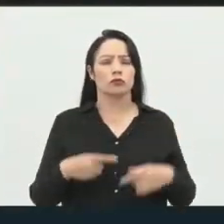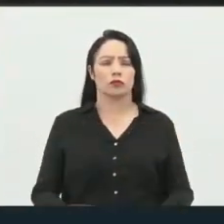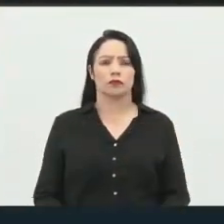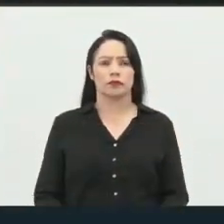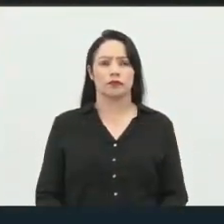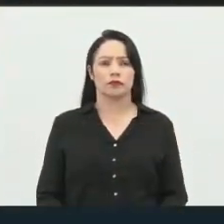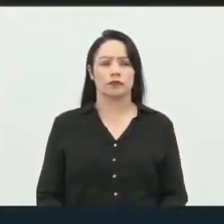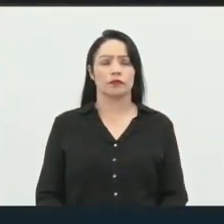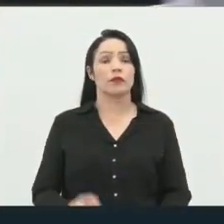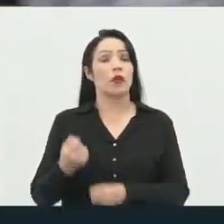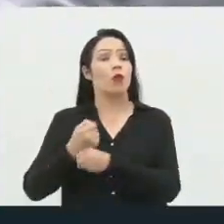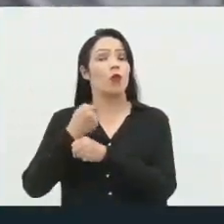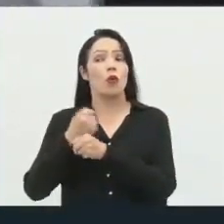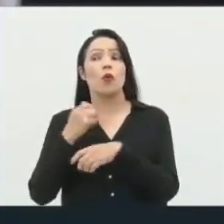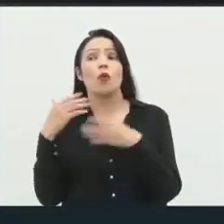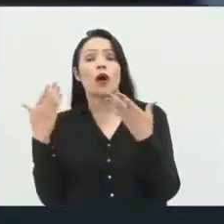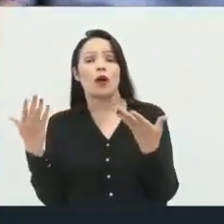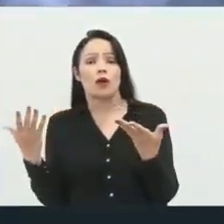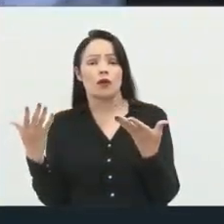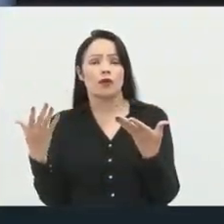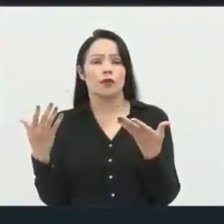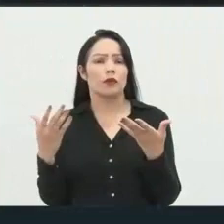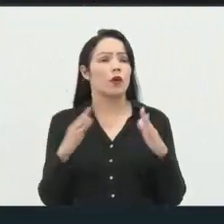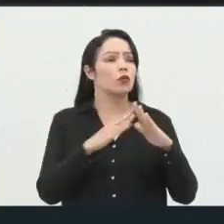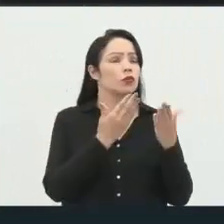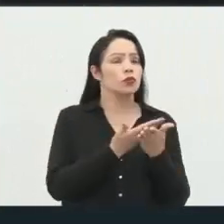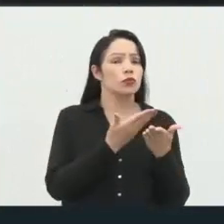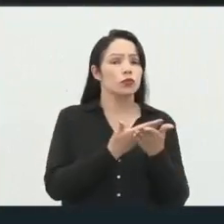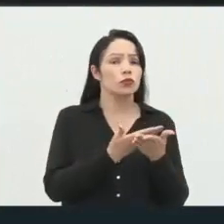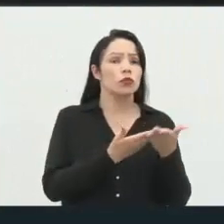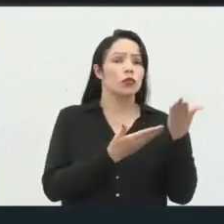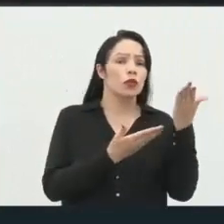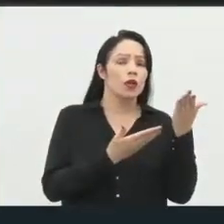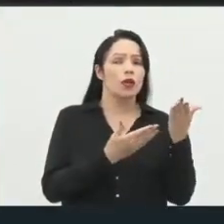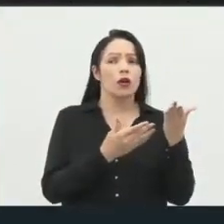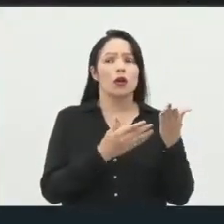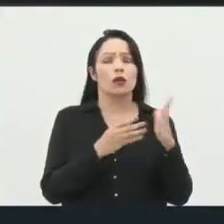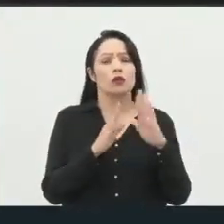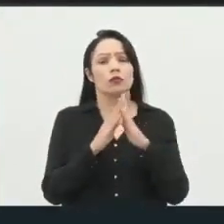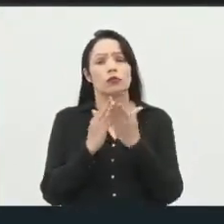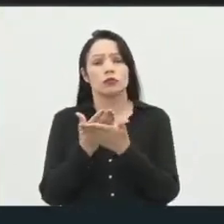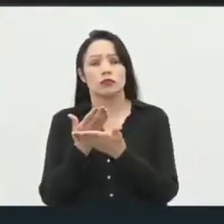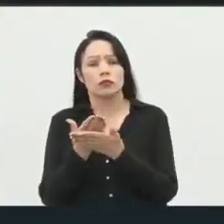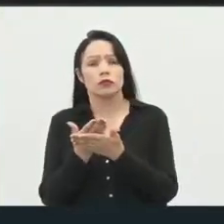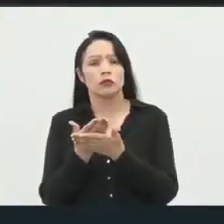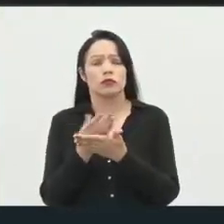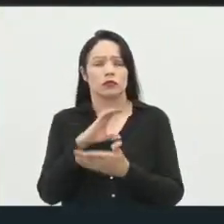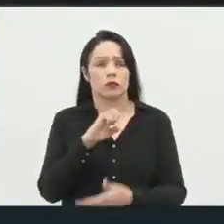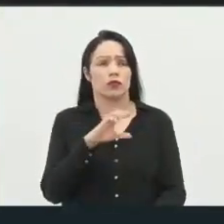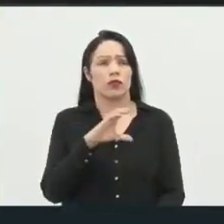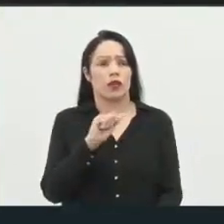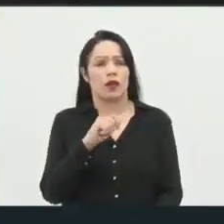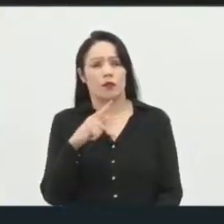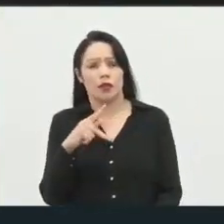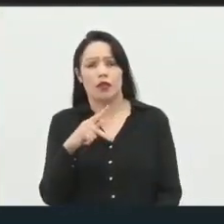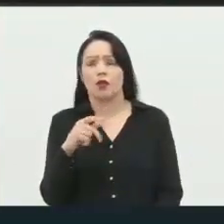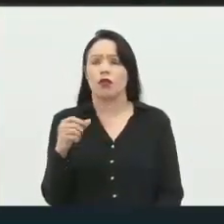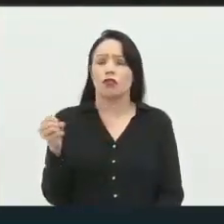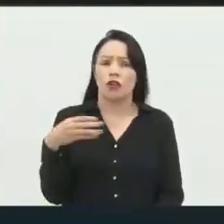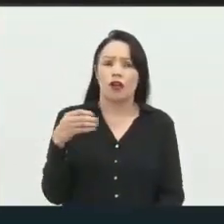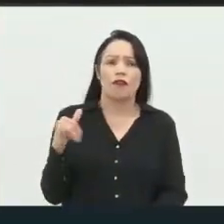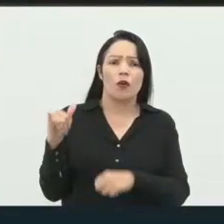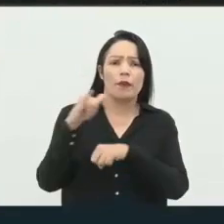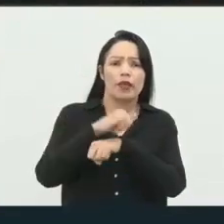a obra em questão a creche do Parque Cecap a creche a creche da Nova Cumbica